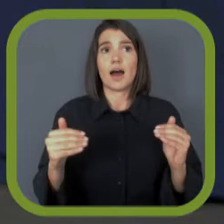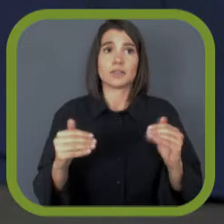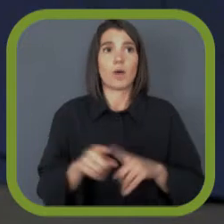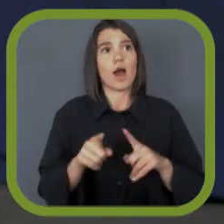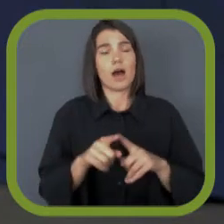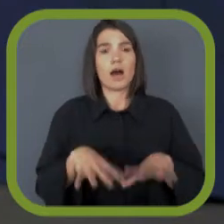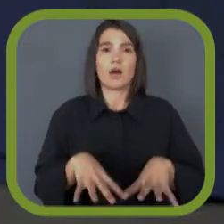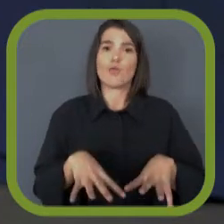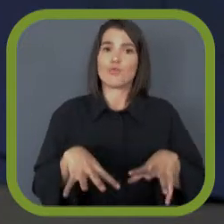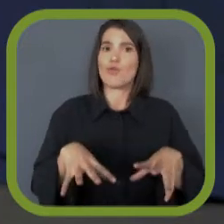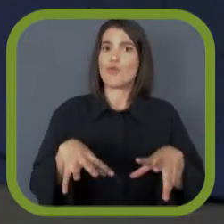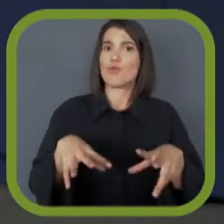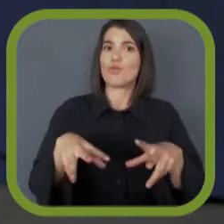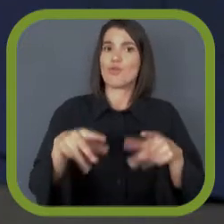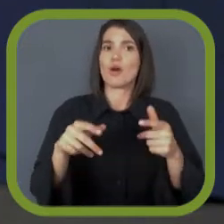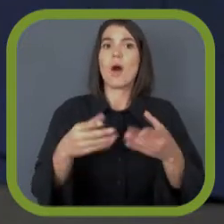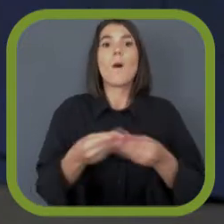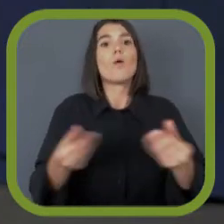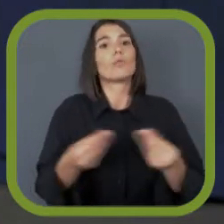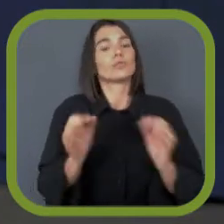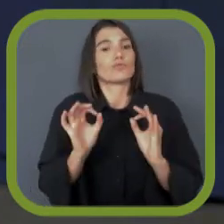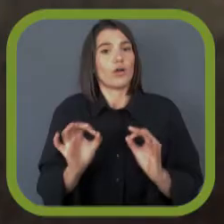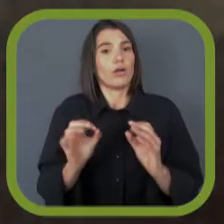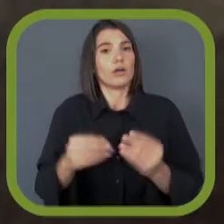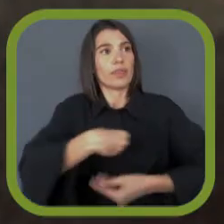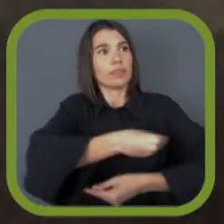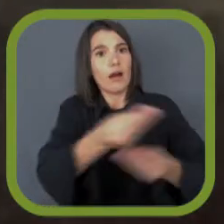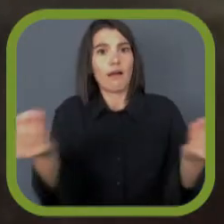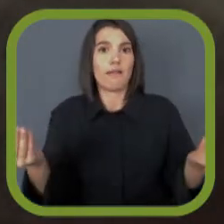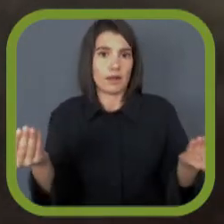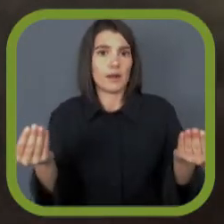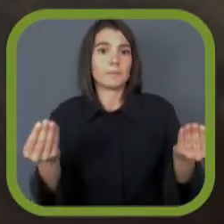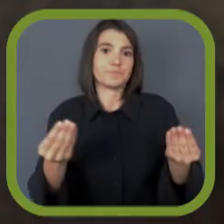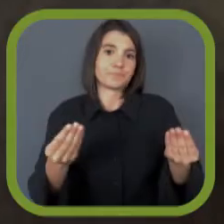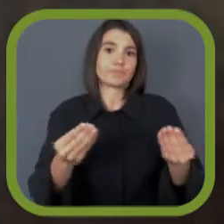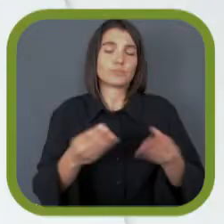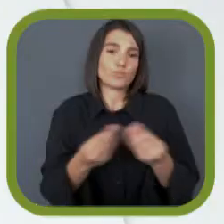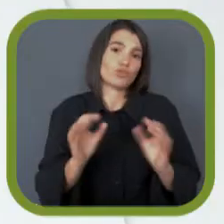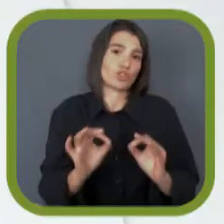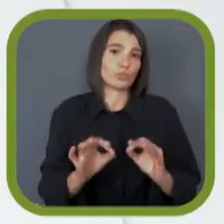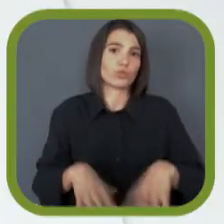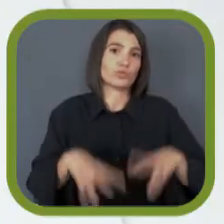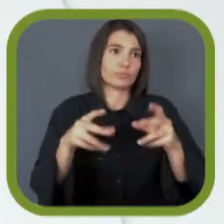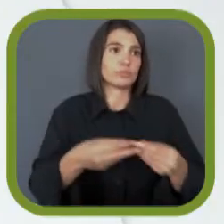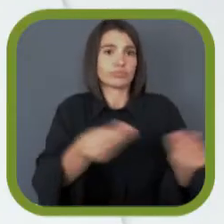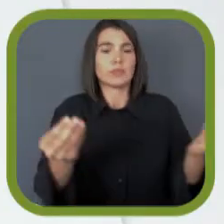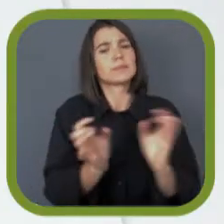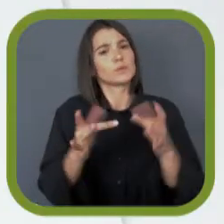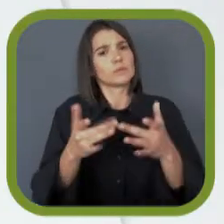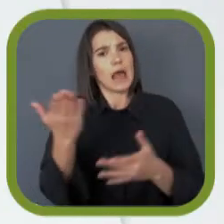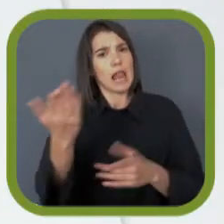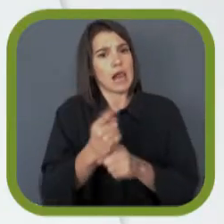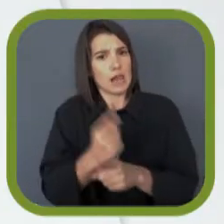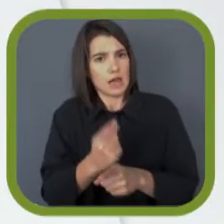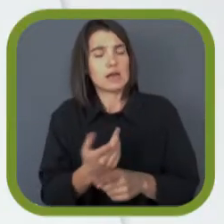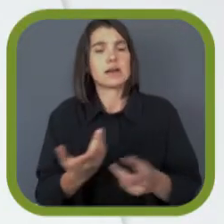fase mais de maturação e de entrega dos produtos desenvolvidos, por assim dizer. O site